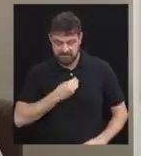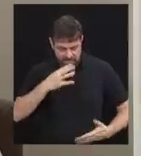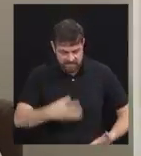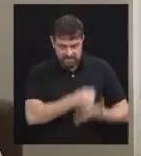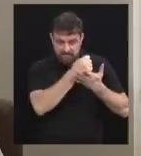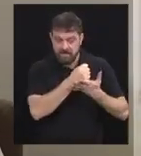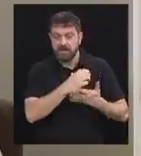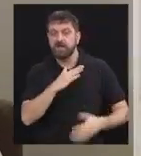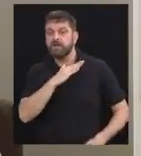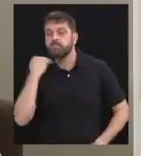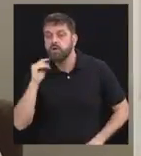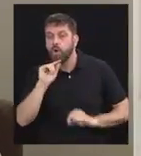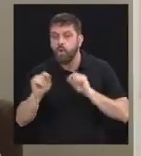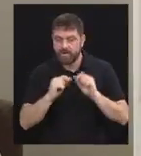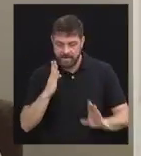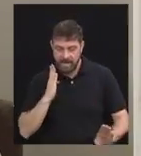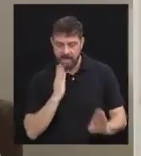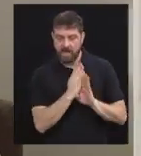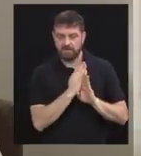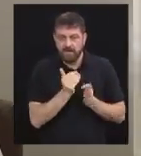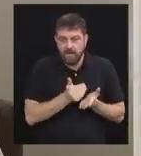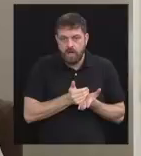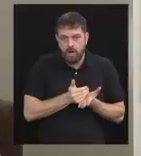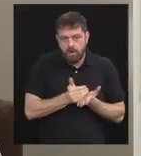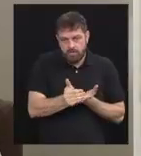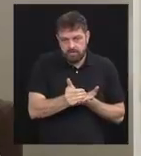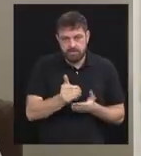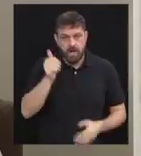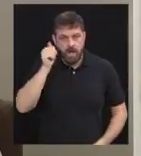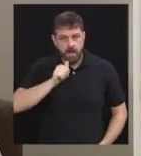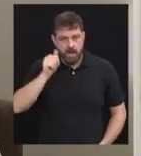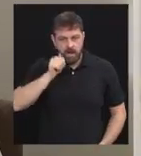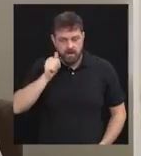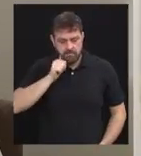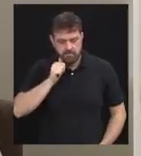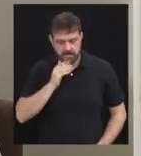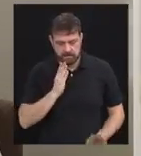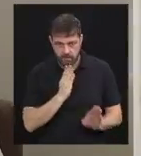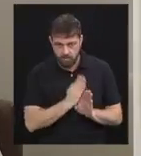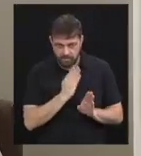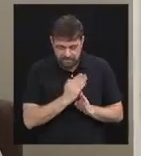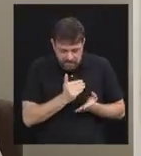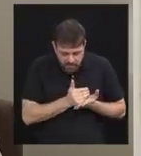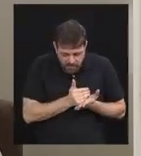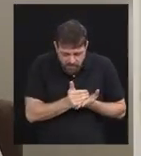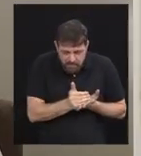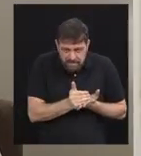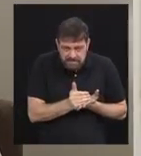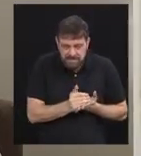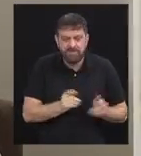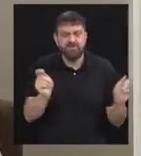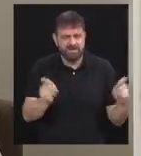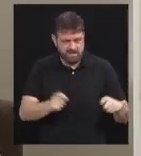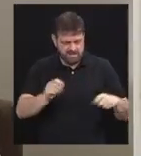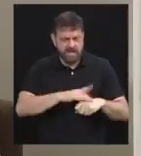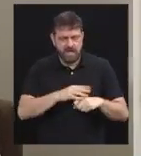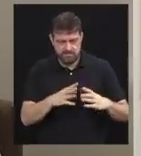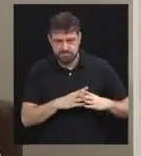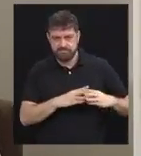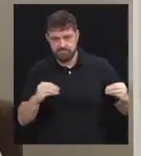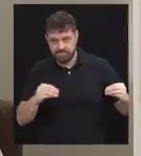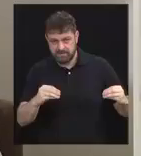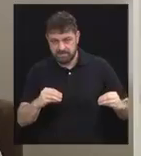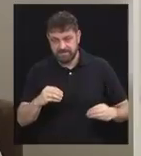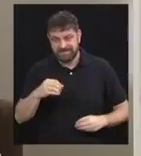e a morte é o diagnóstico precoce. Aquelas mulheres que são diagnosticadas precocemente, elas têm uma chance muito alta de